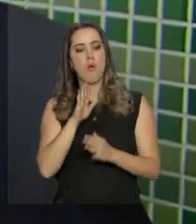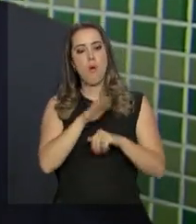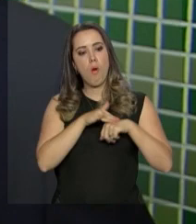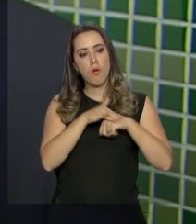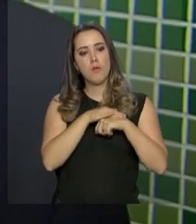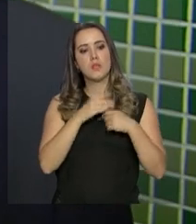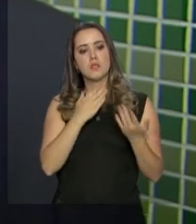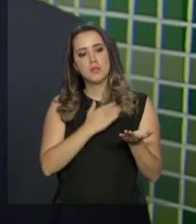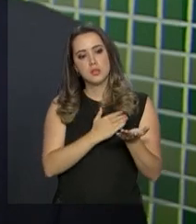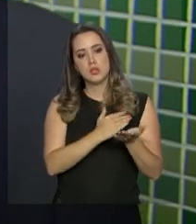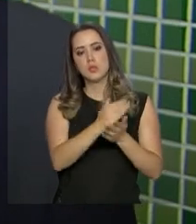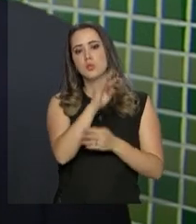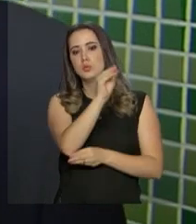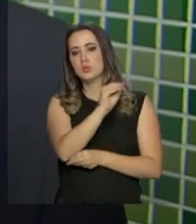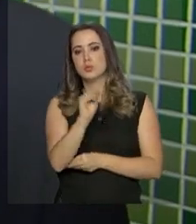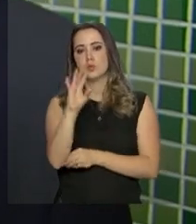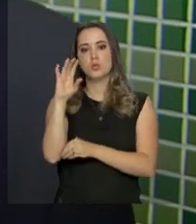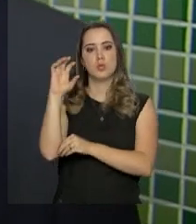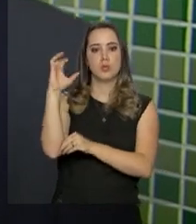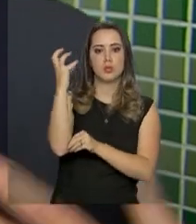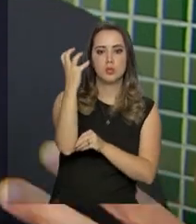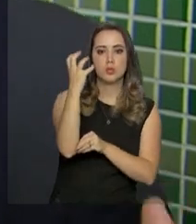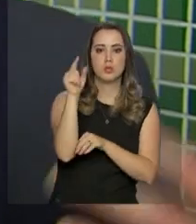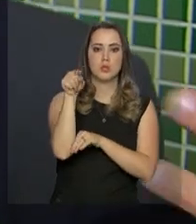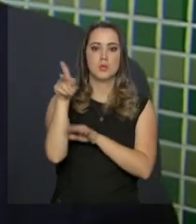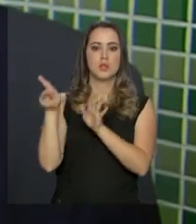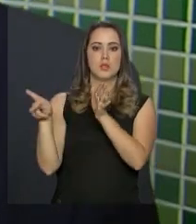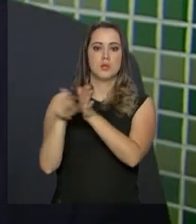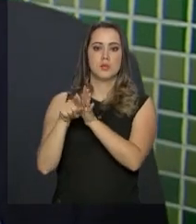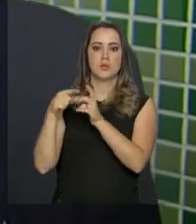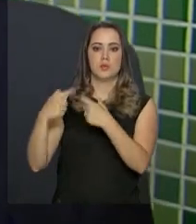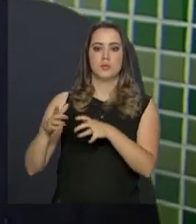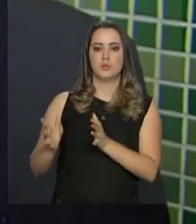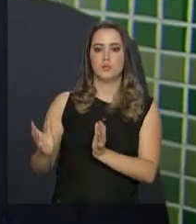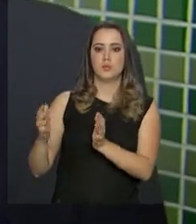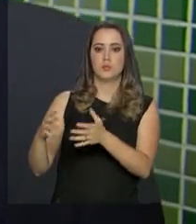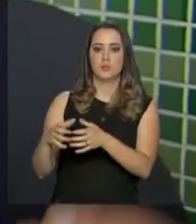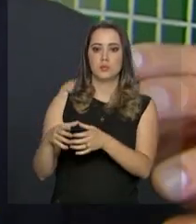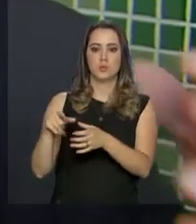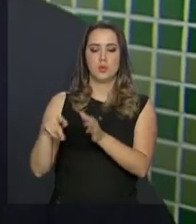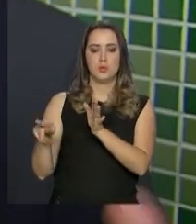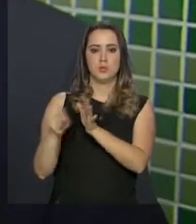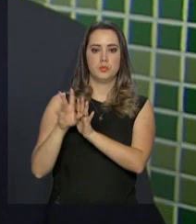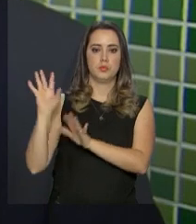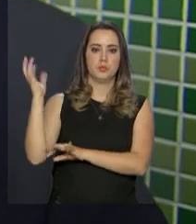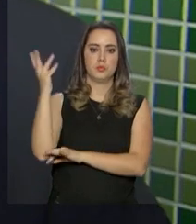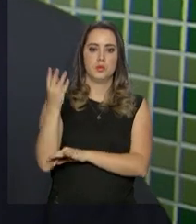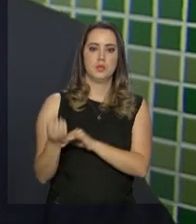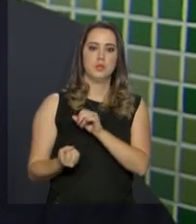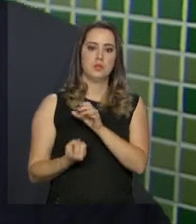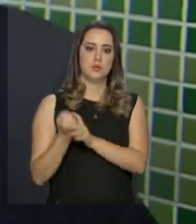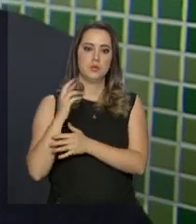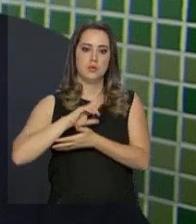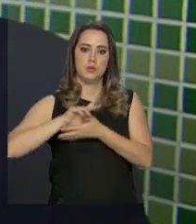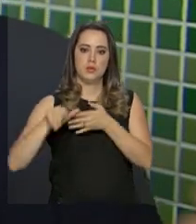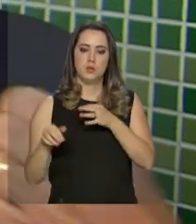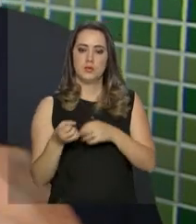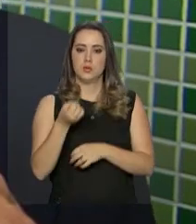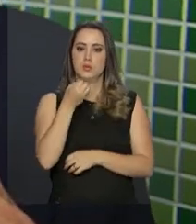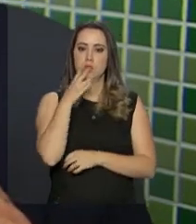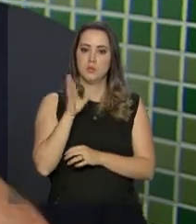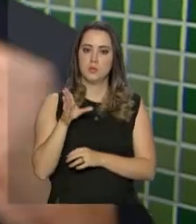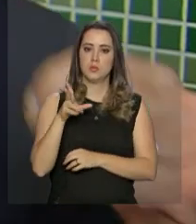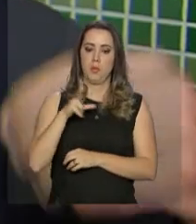a área em vegetação nativa, tá certo? Porque essa área em vegetação natural vai gerar uma série de benefícios